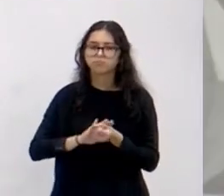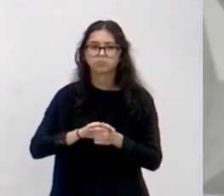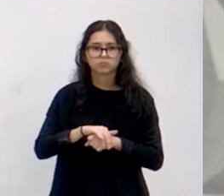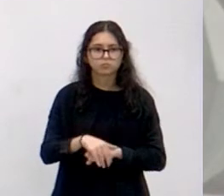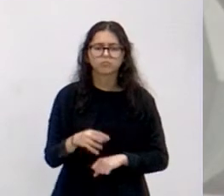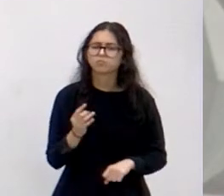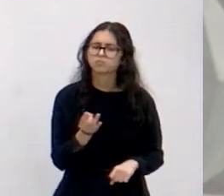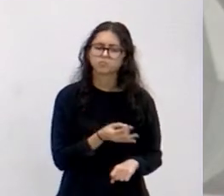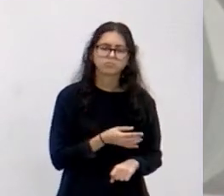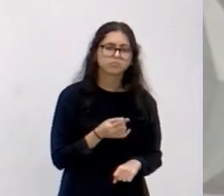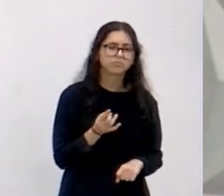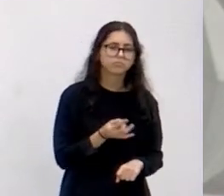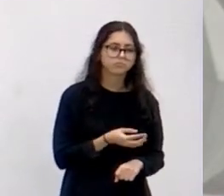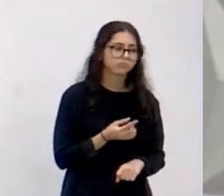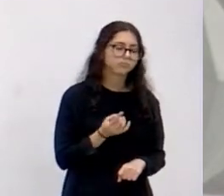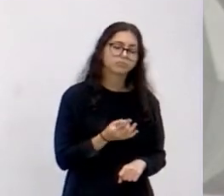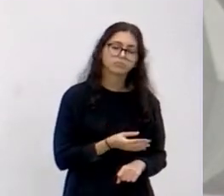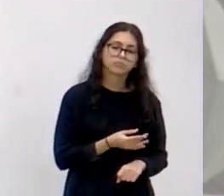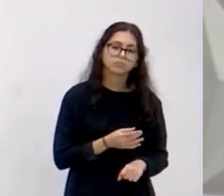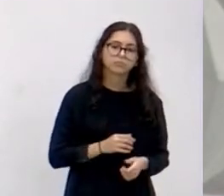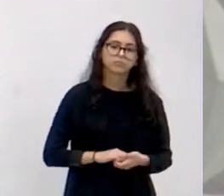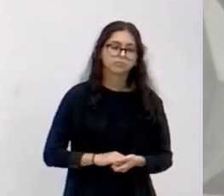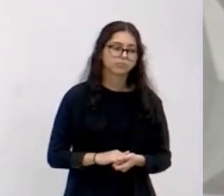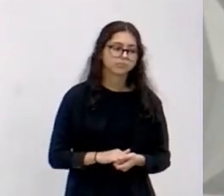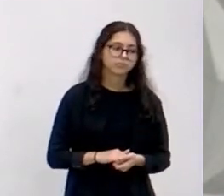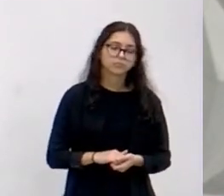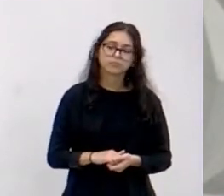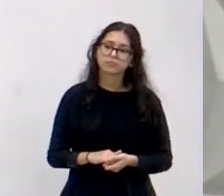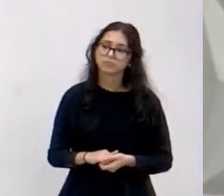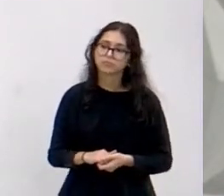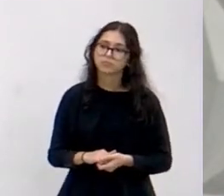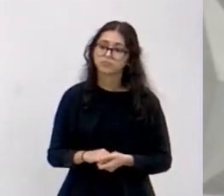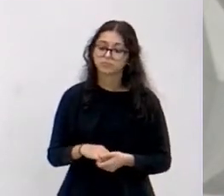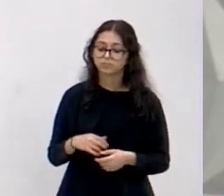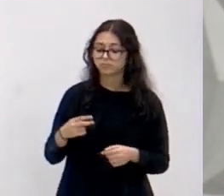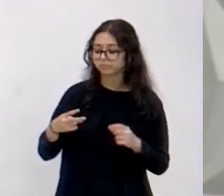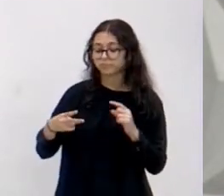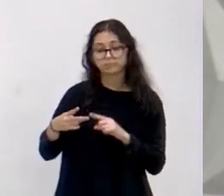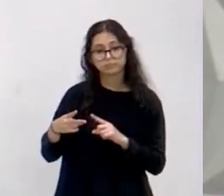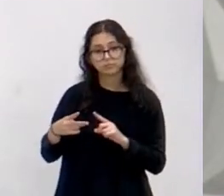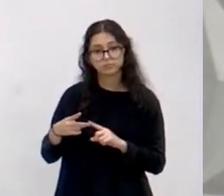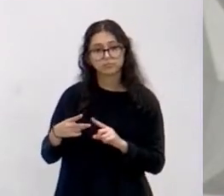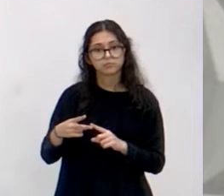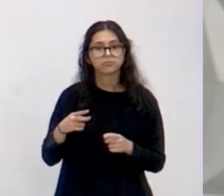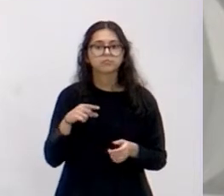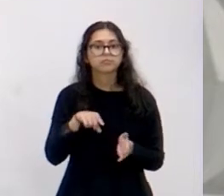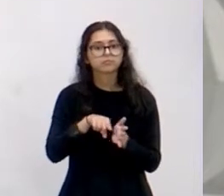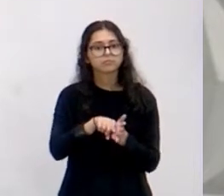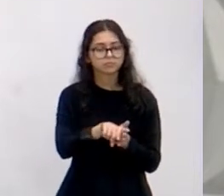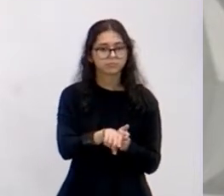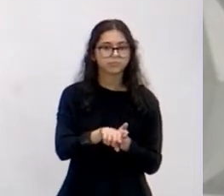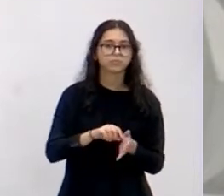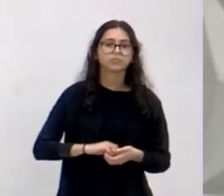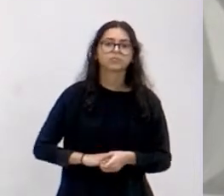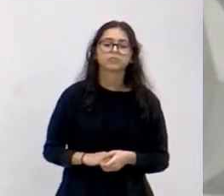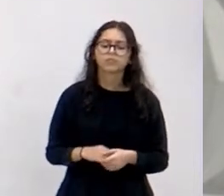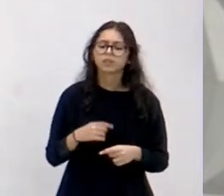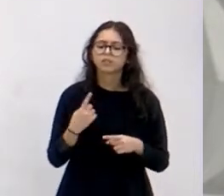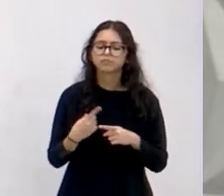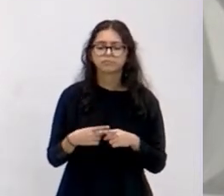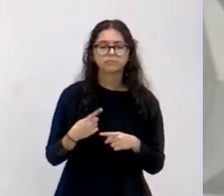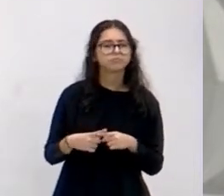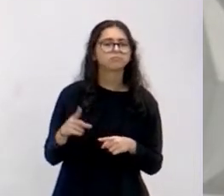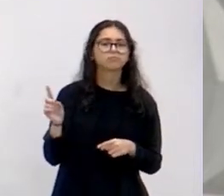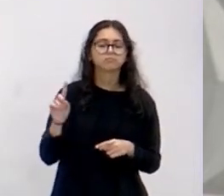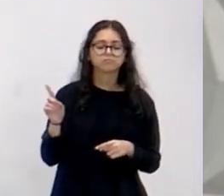tem medo que vai acontecer com a sua sorte e aqui novamente uma segunda pergunta que eu coloquei ouviu Veja a pergunta por